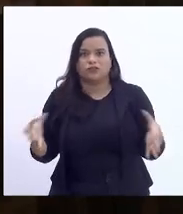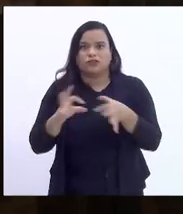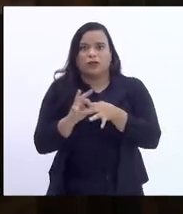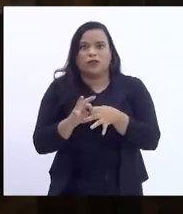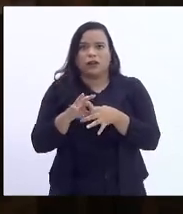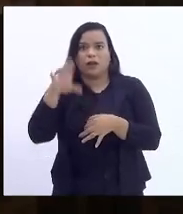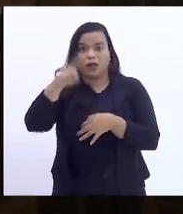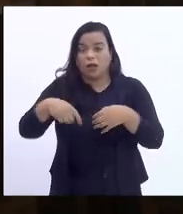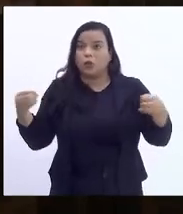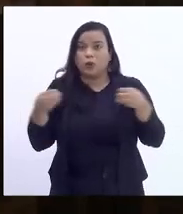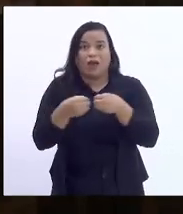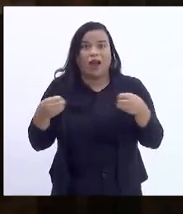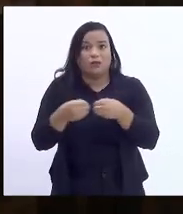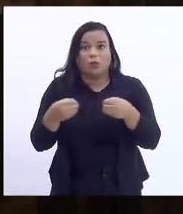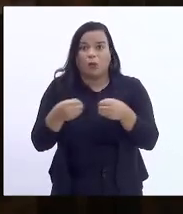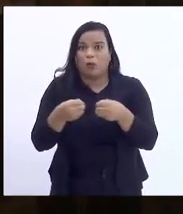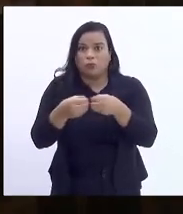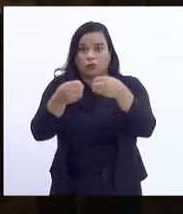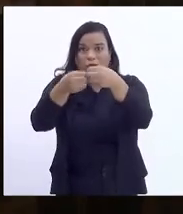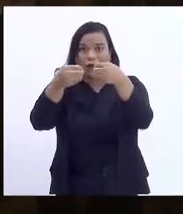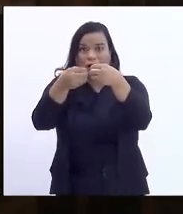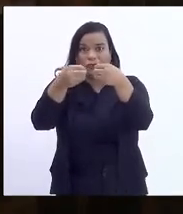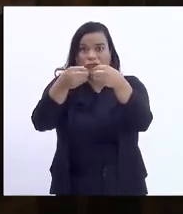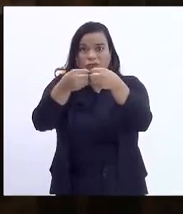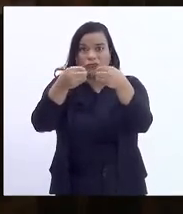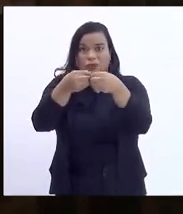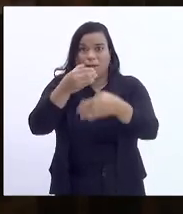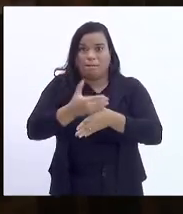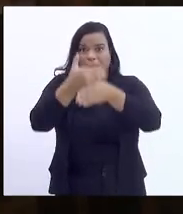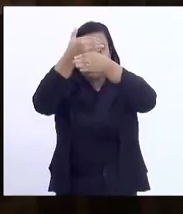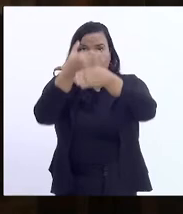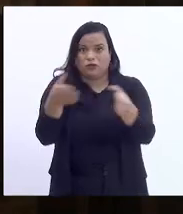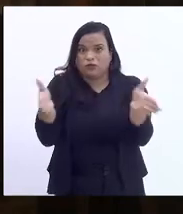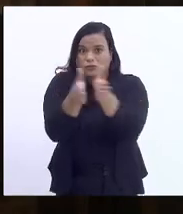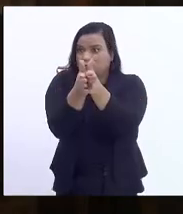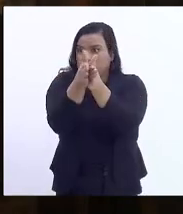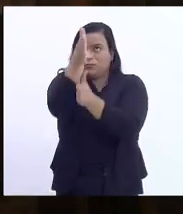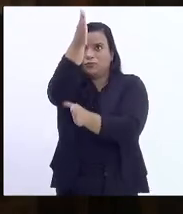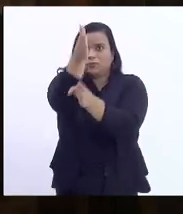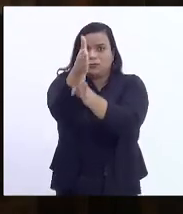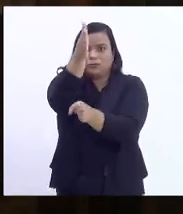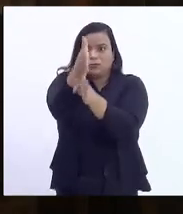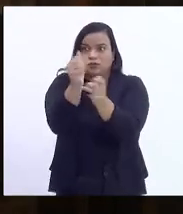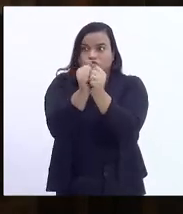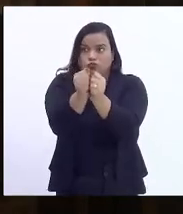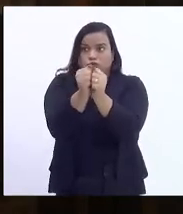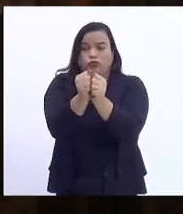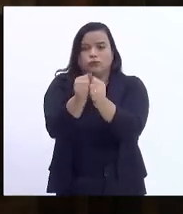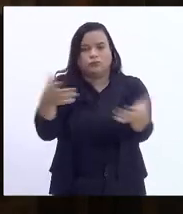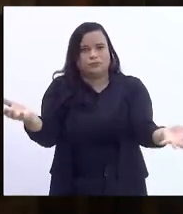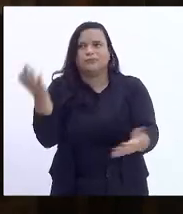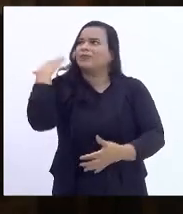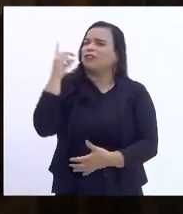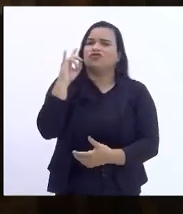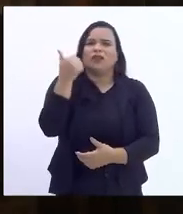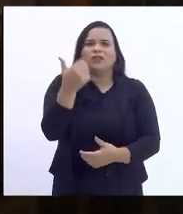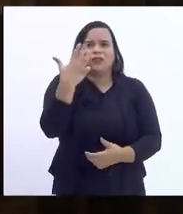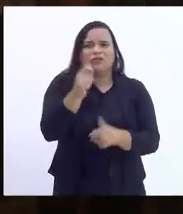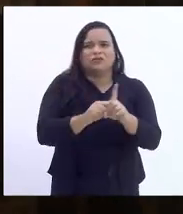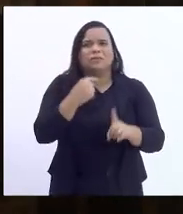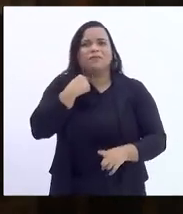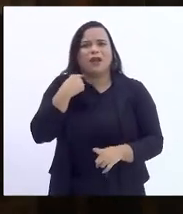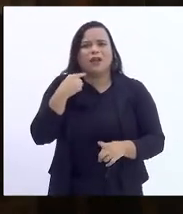é do lado vivinho parede colada Oi e a escola está desde o dia treze de maio com